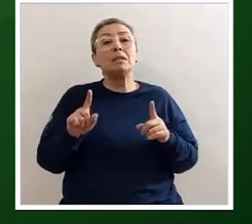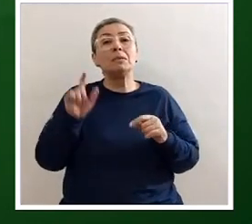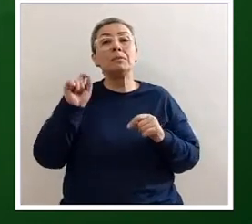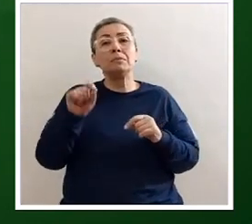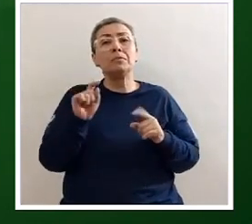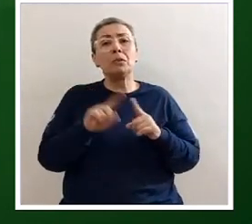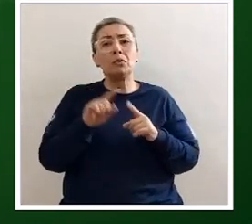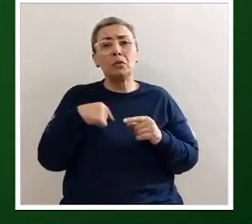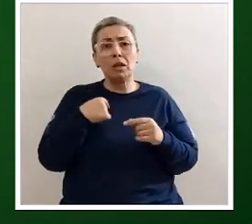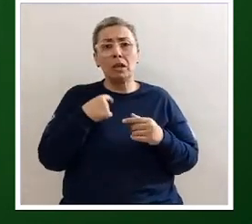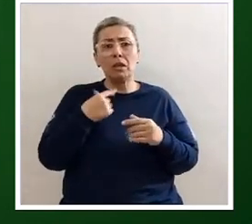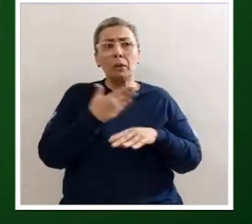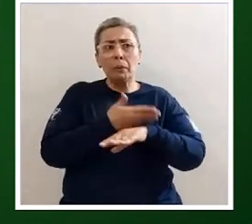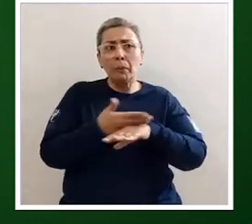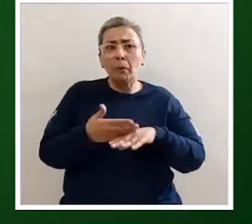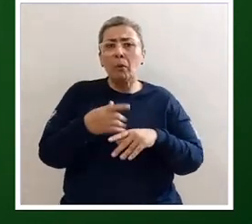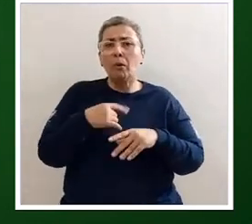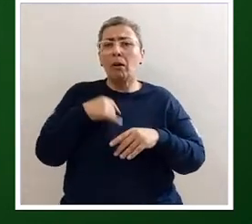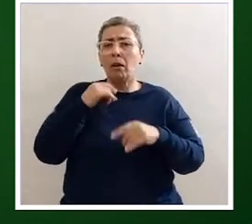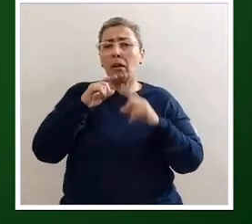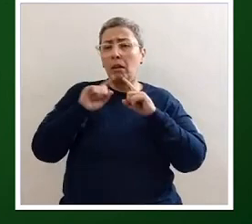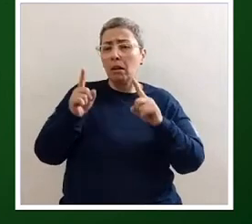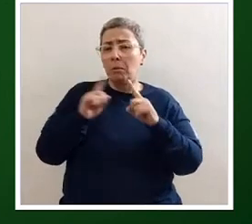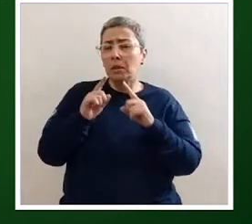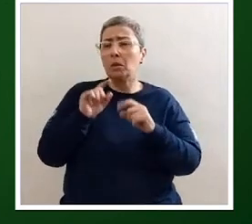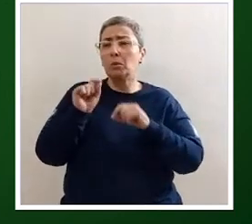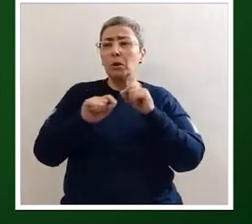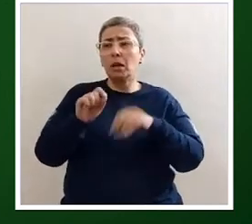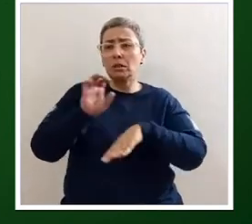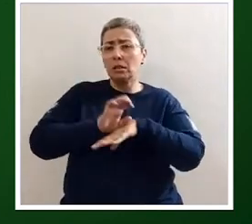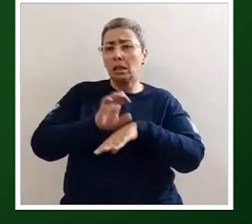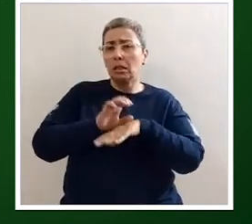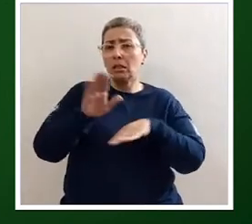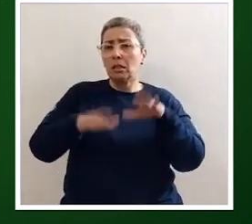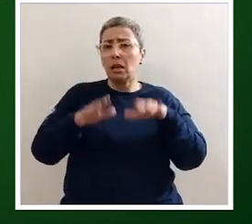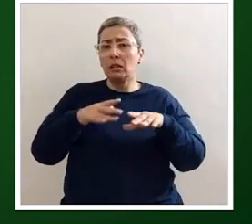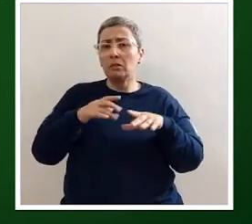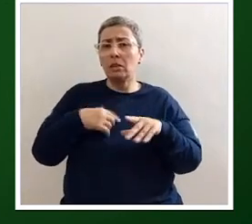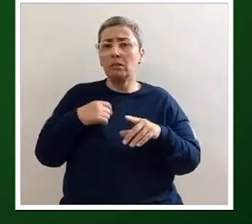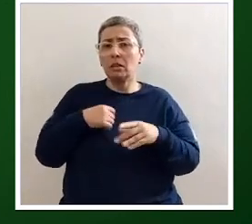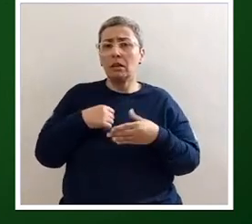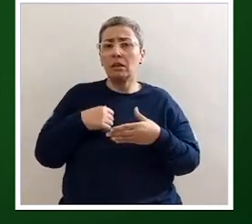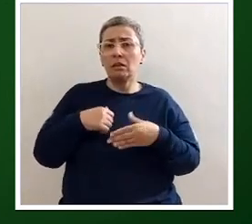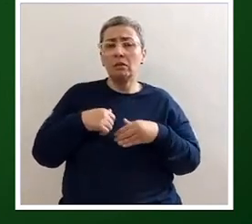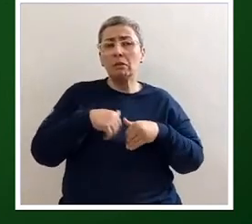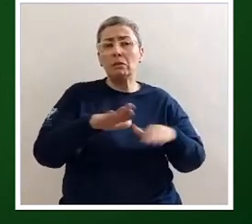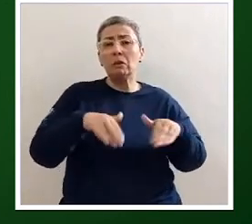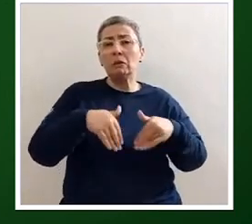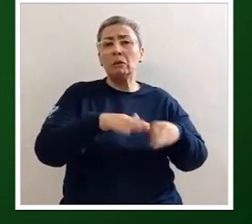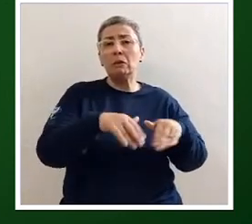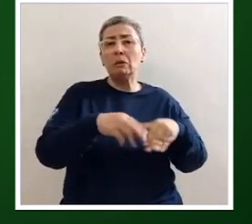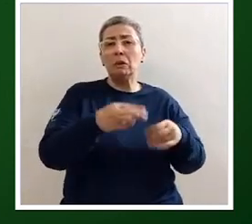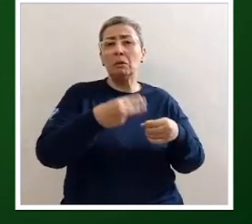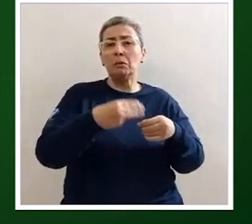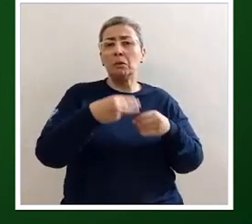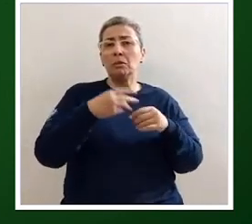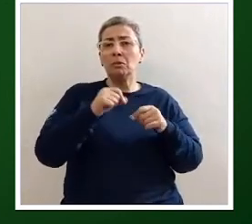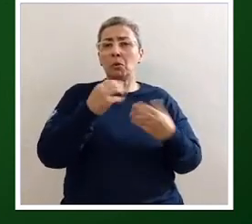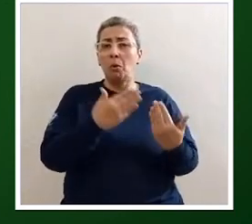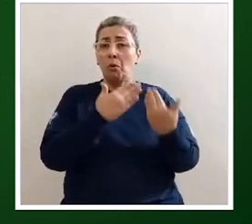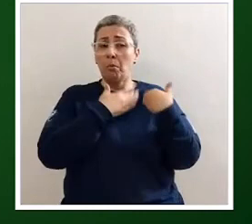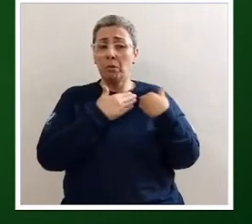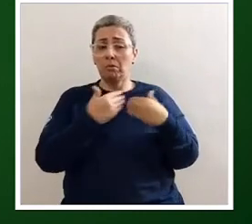são comuns as queixas de que o estado às vezes empurra para os municípios parte da sua